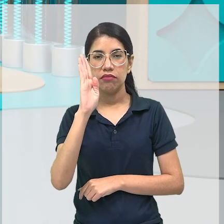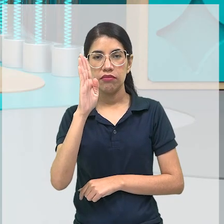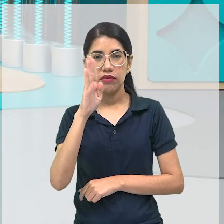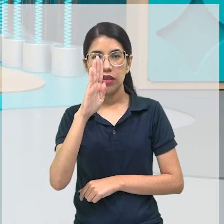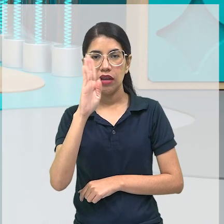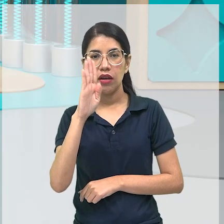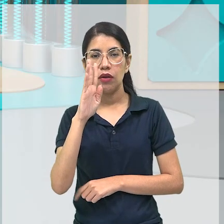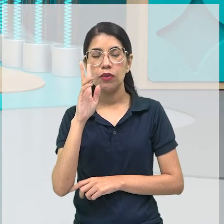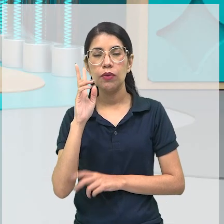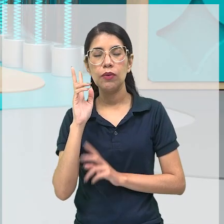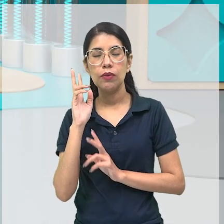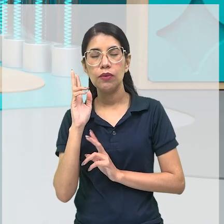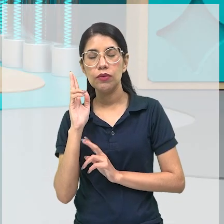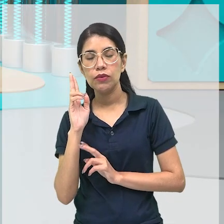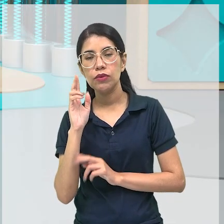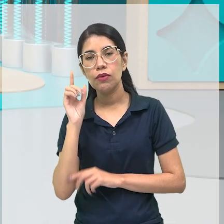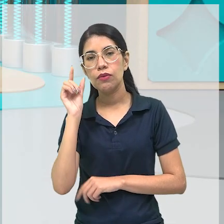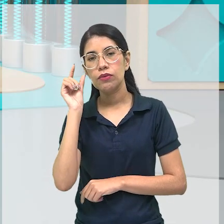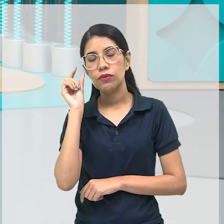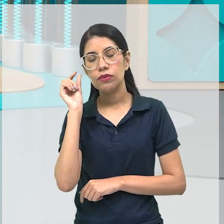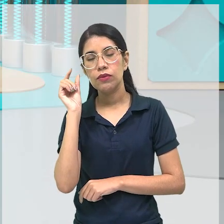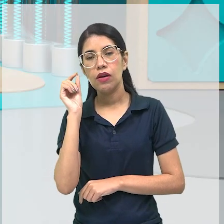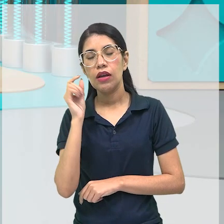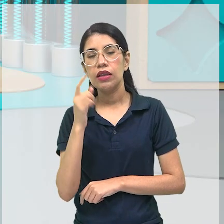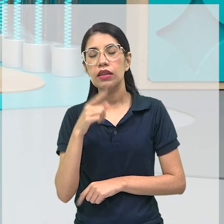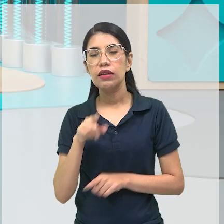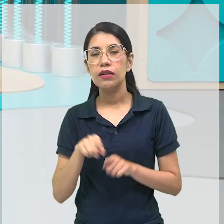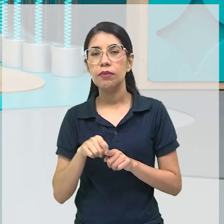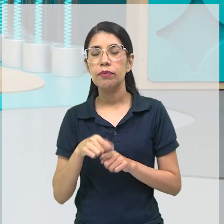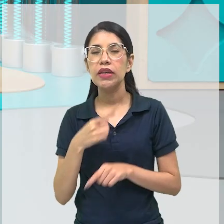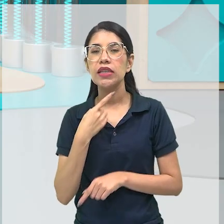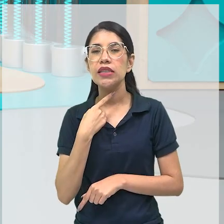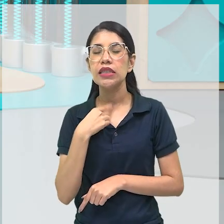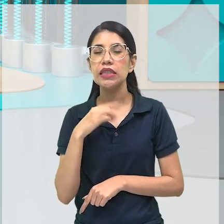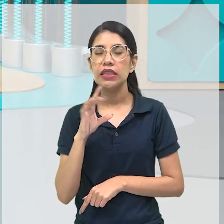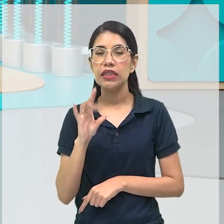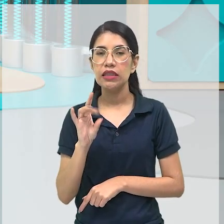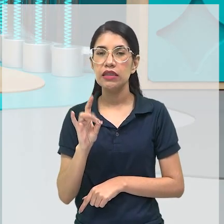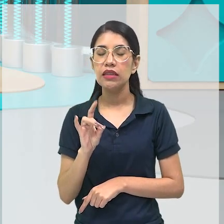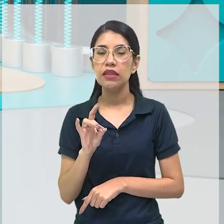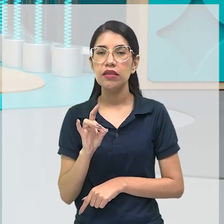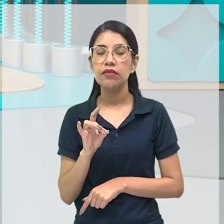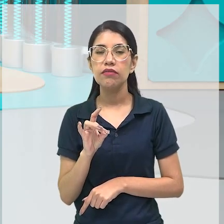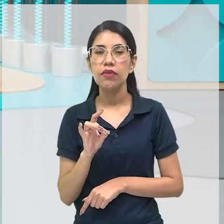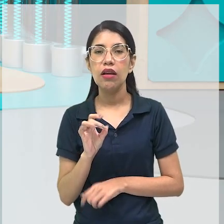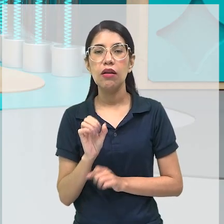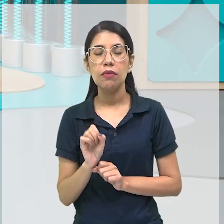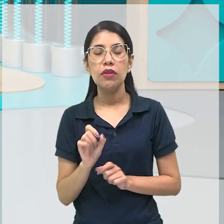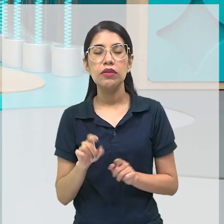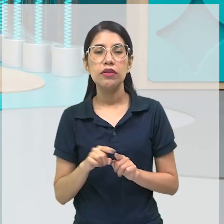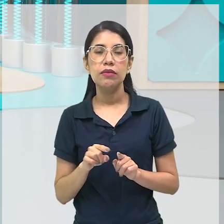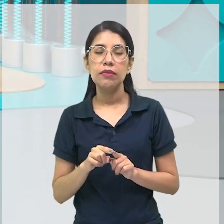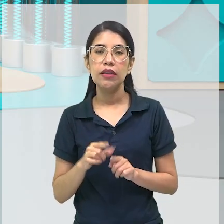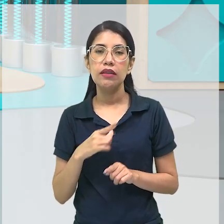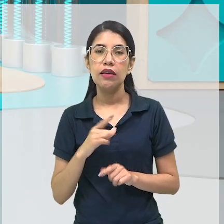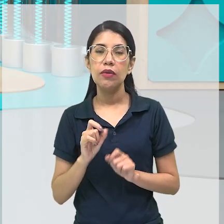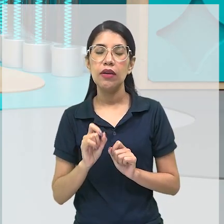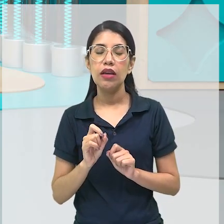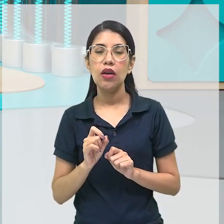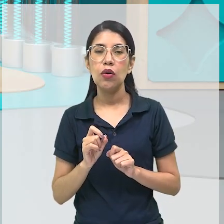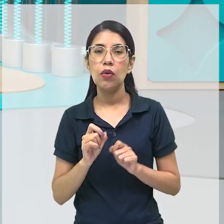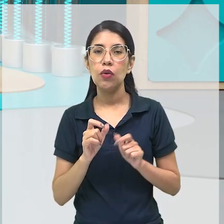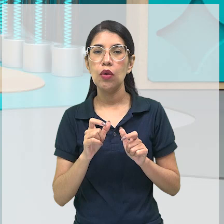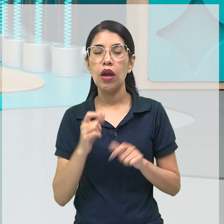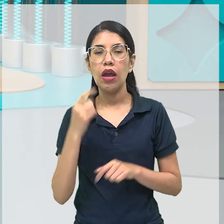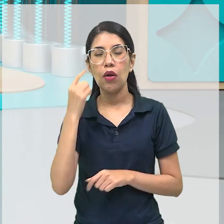uma sonolência, sente muita sede também. E aí pode ser também que apareça algumas roxidões,